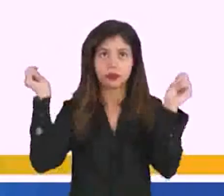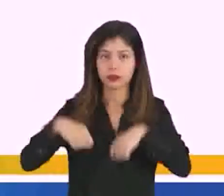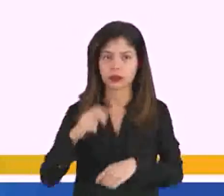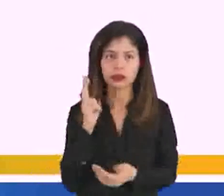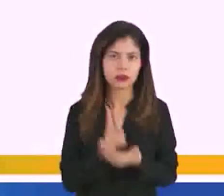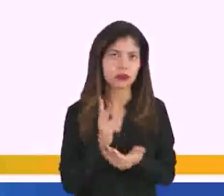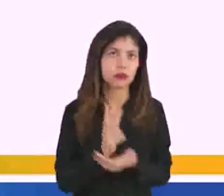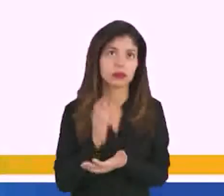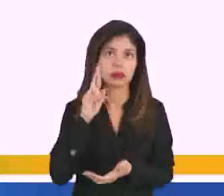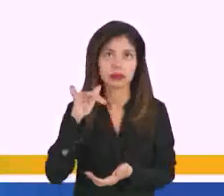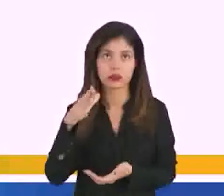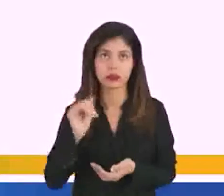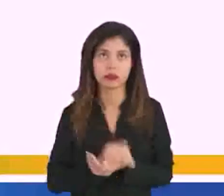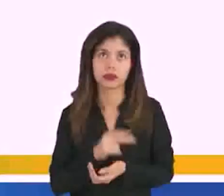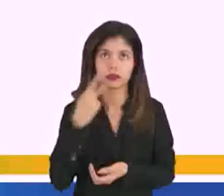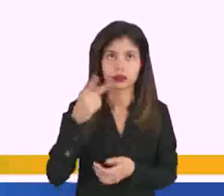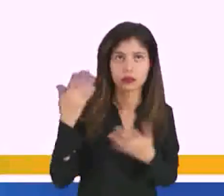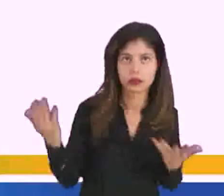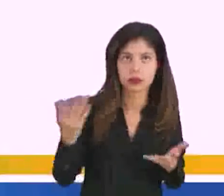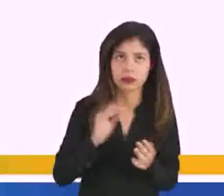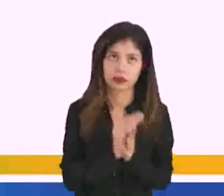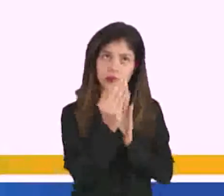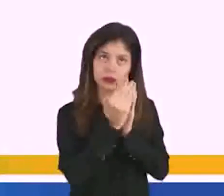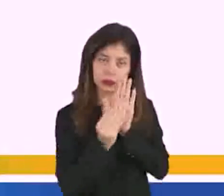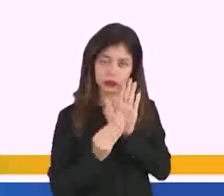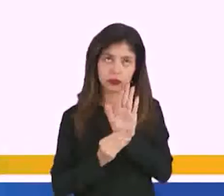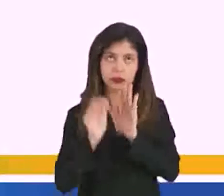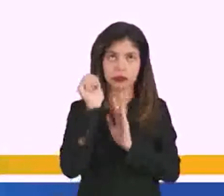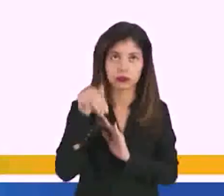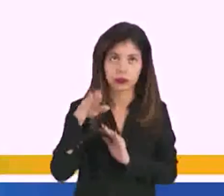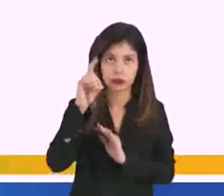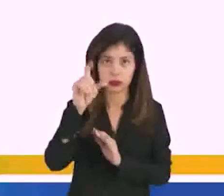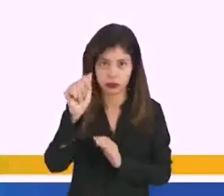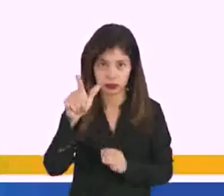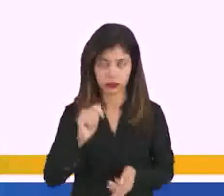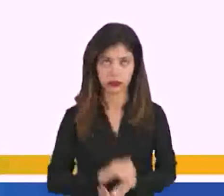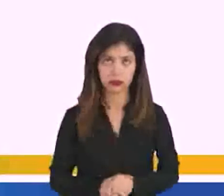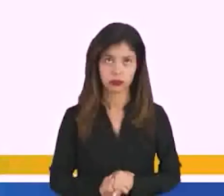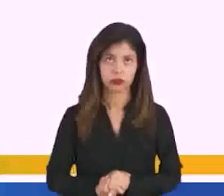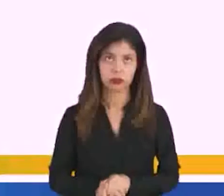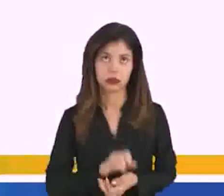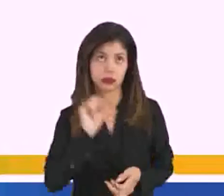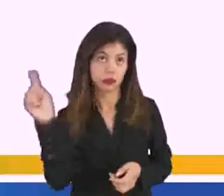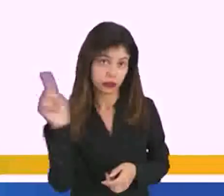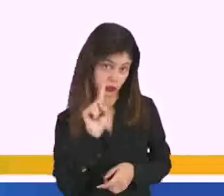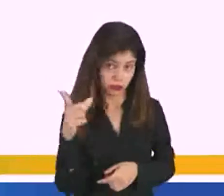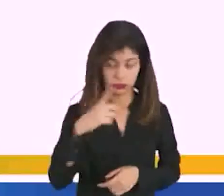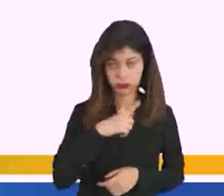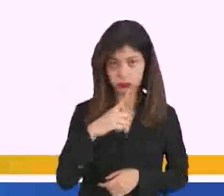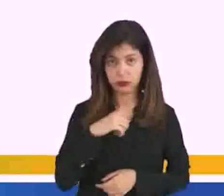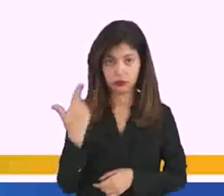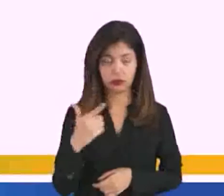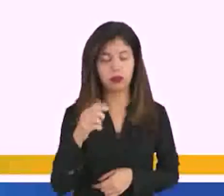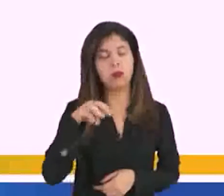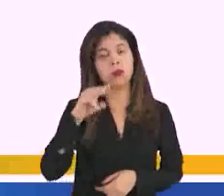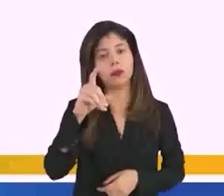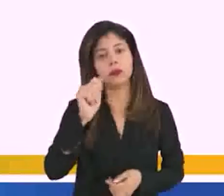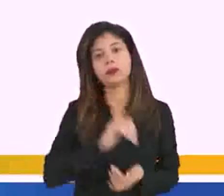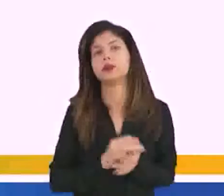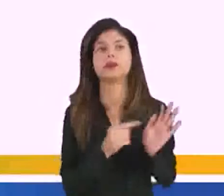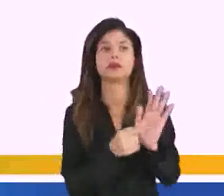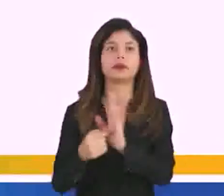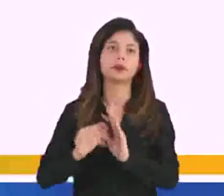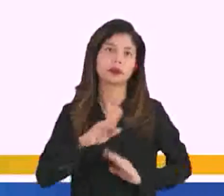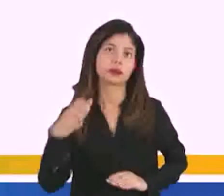possuem a mesma frequência absoluta, dizemos que essa amostra de dados é amodal, ou seja, não possui moda. Então, quando,